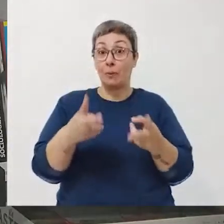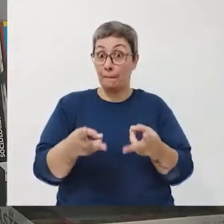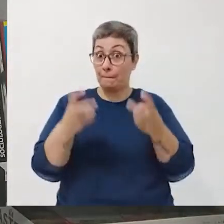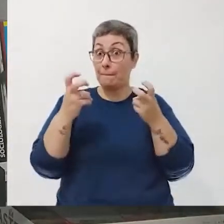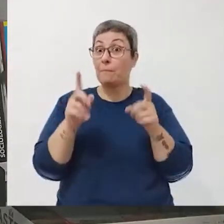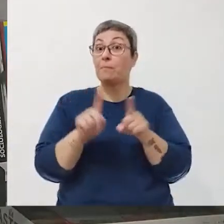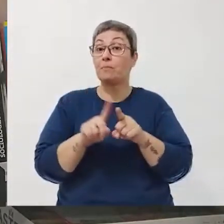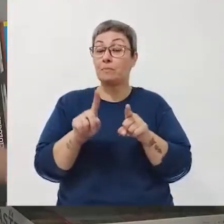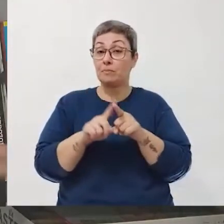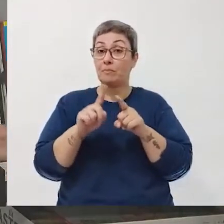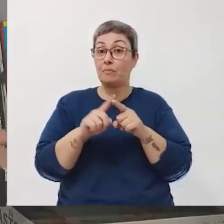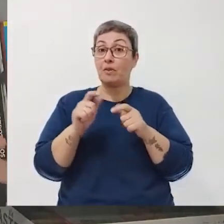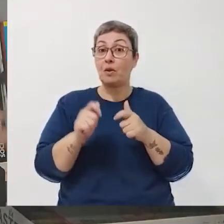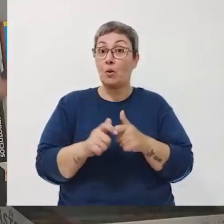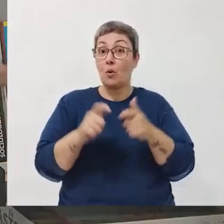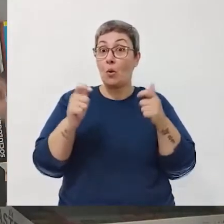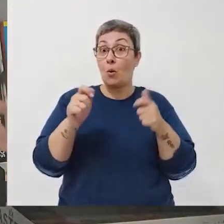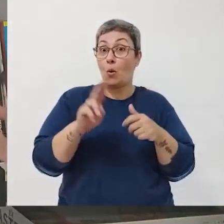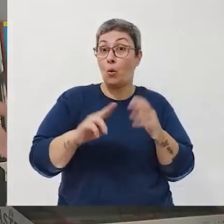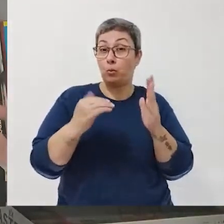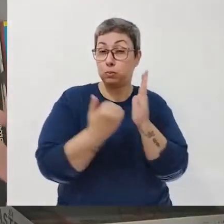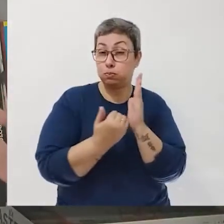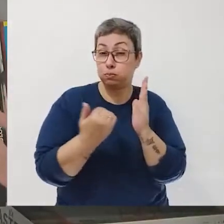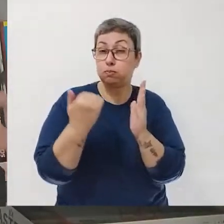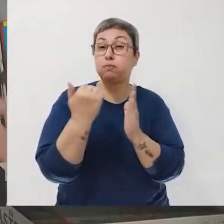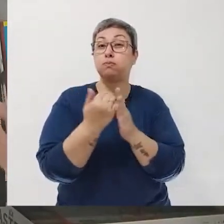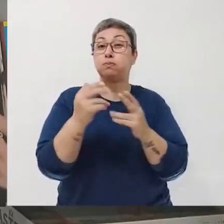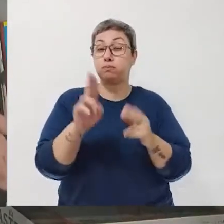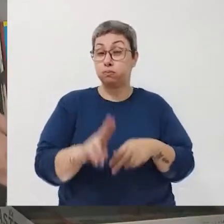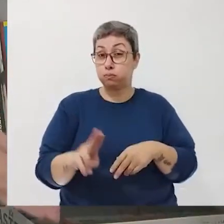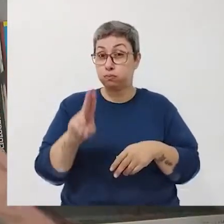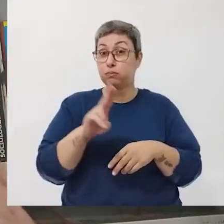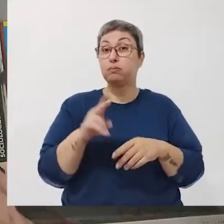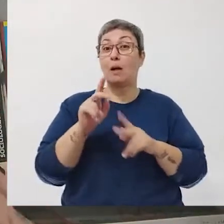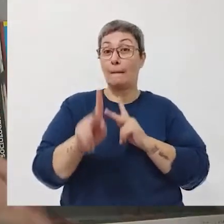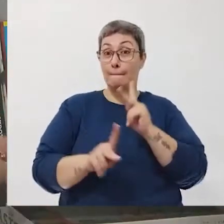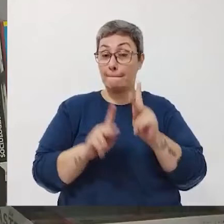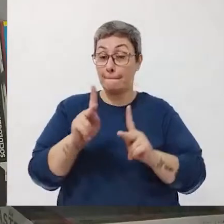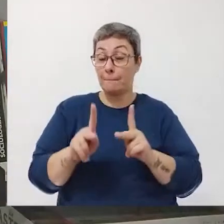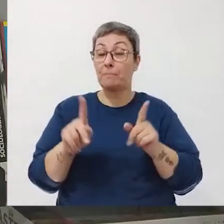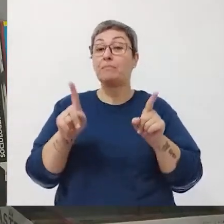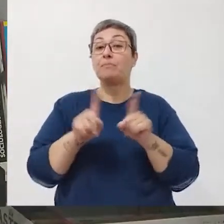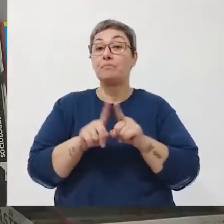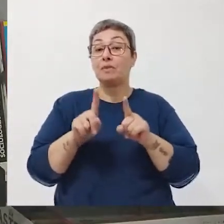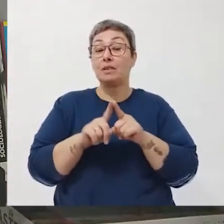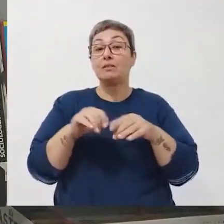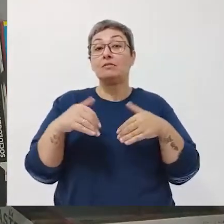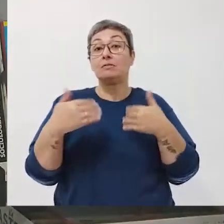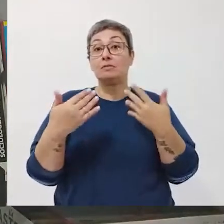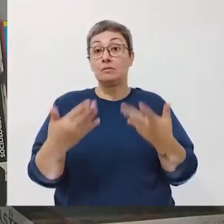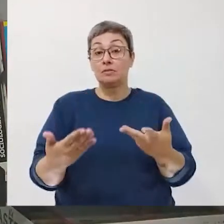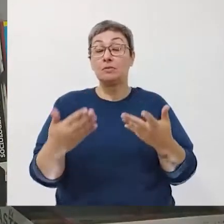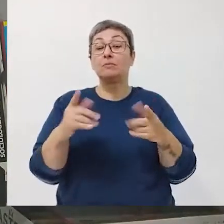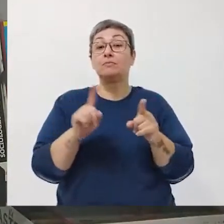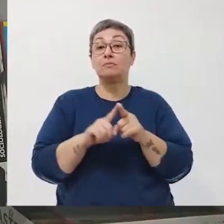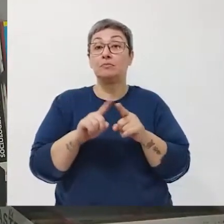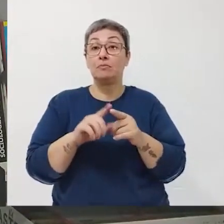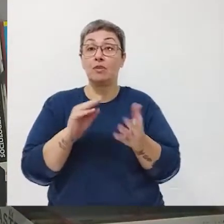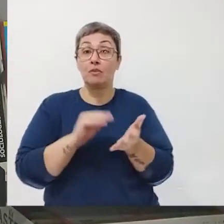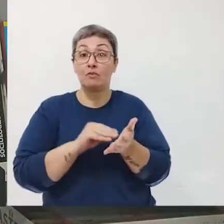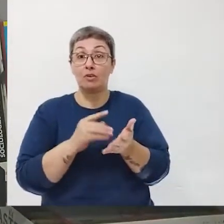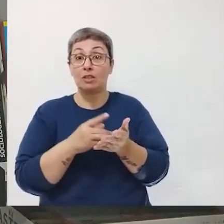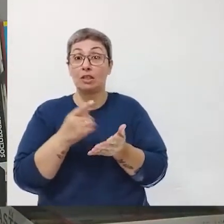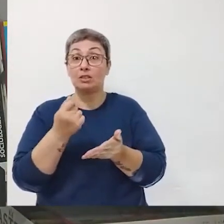perceberam também o aumento no consumo, né, por parte da população e, enfim, por fim, né, a falta